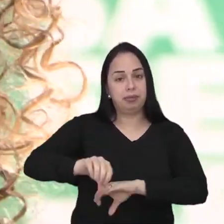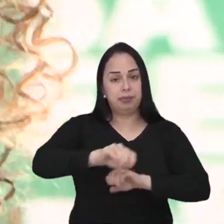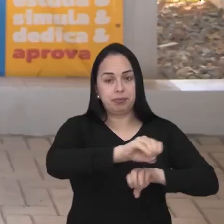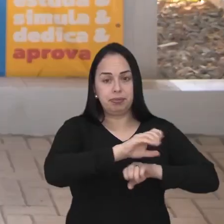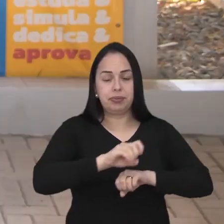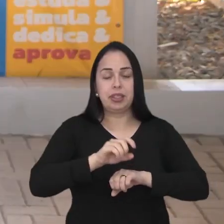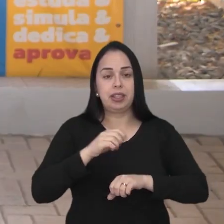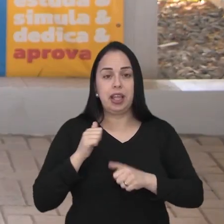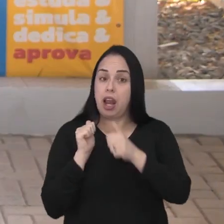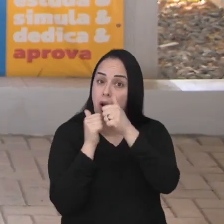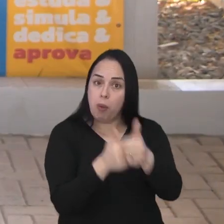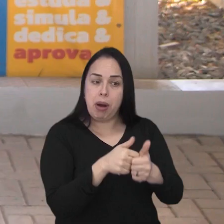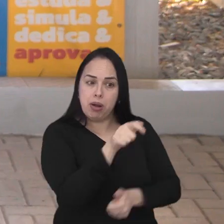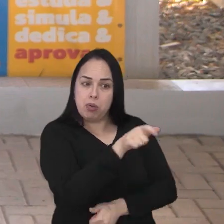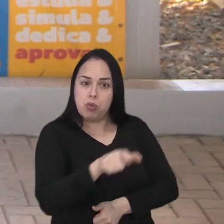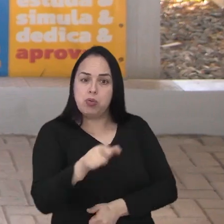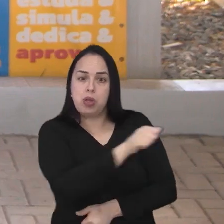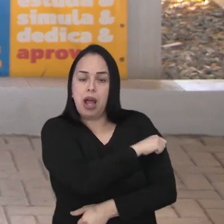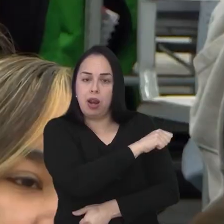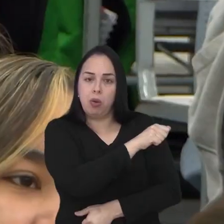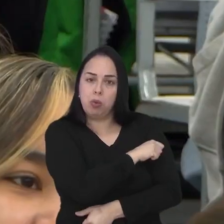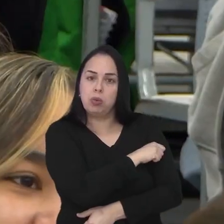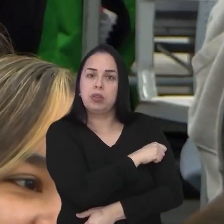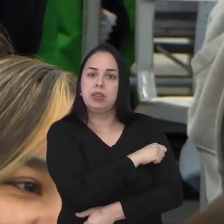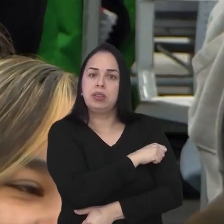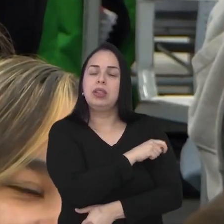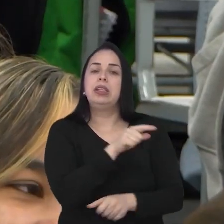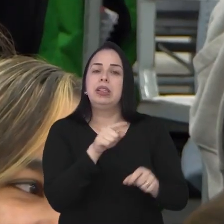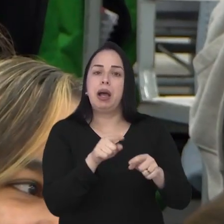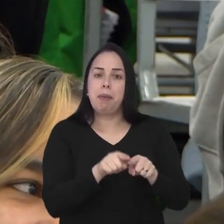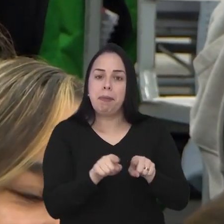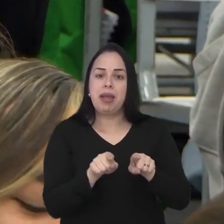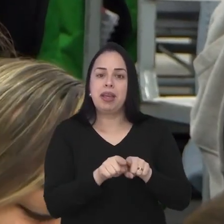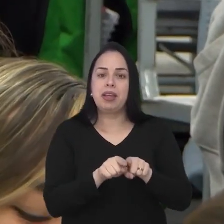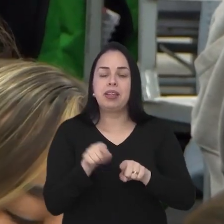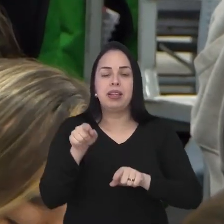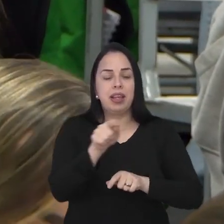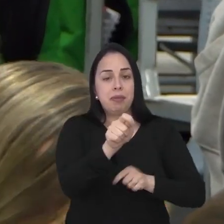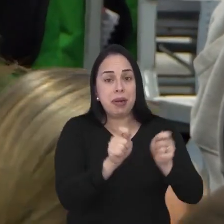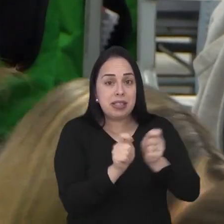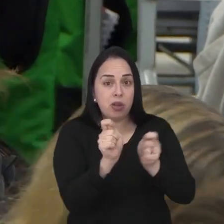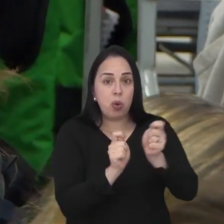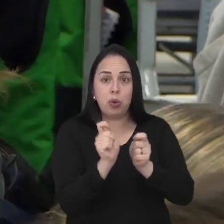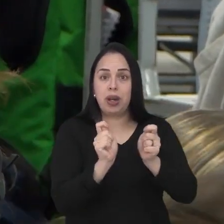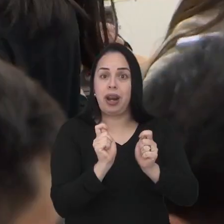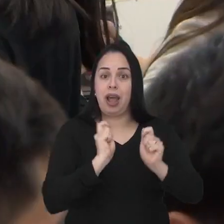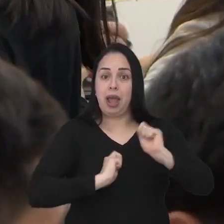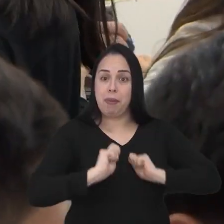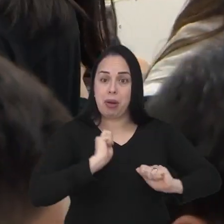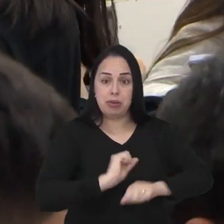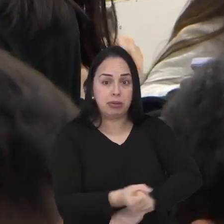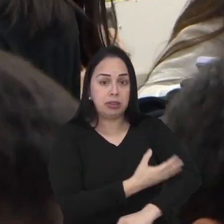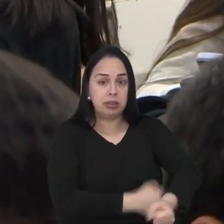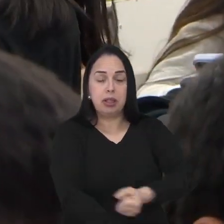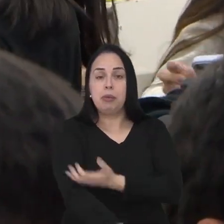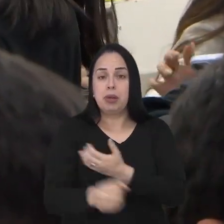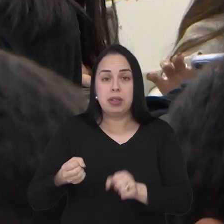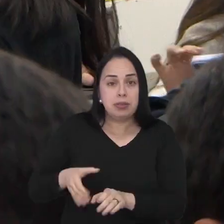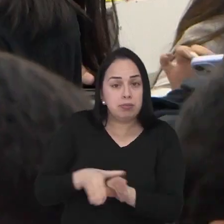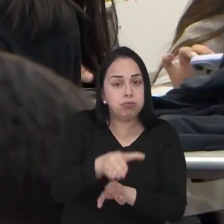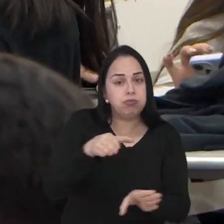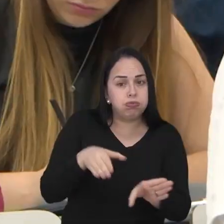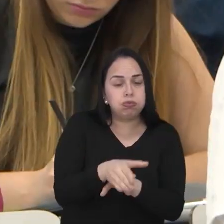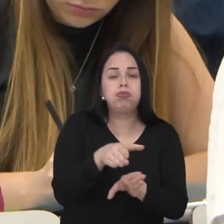educacional, acompanha de perto a preparação dos alunos. Como o resultado da prova também depende do controle emocional, ela orienta